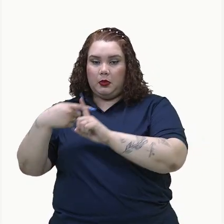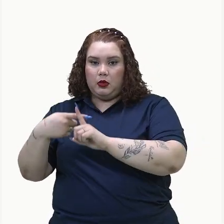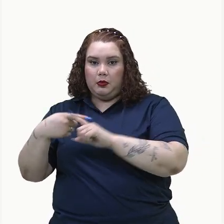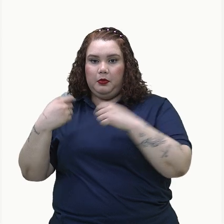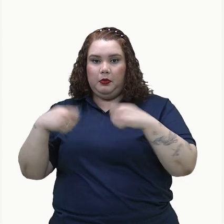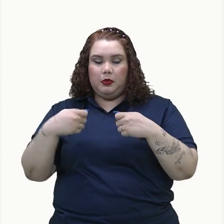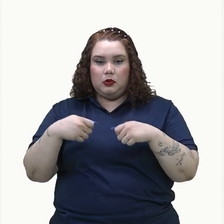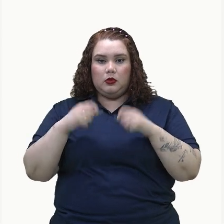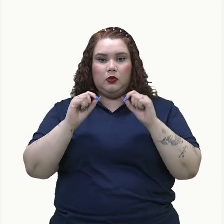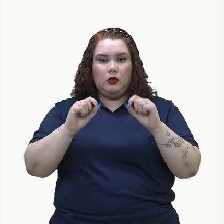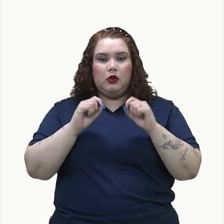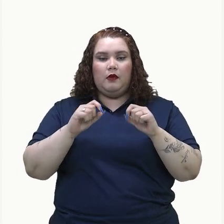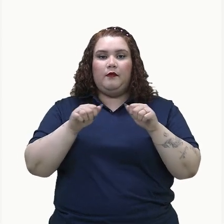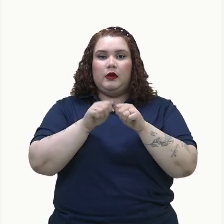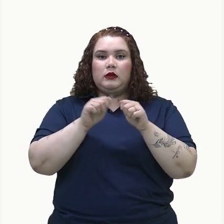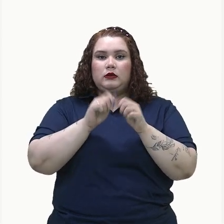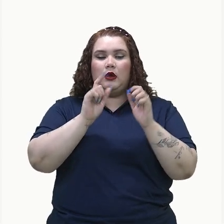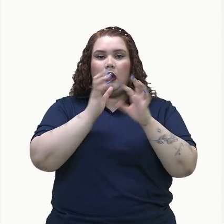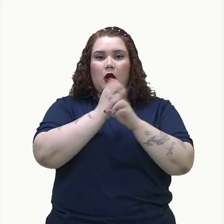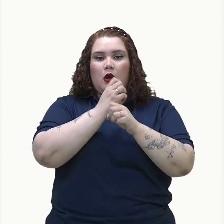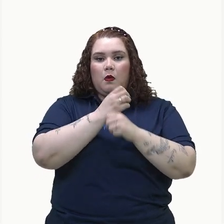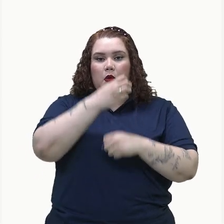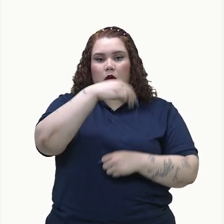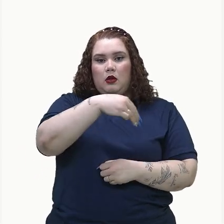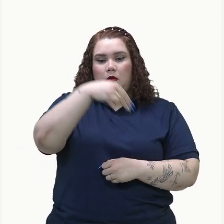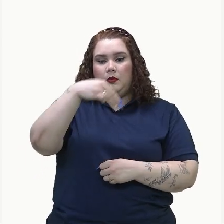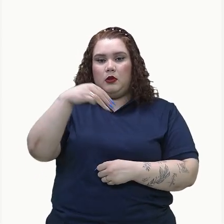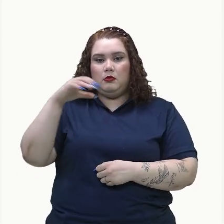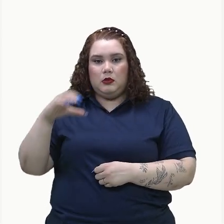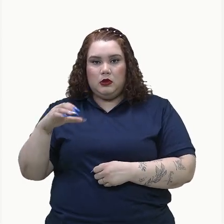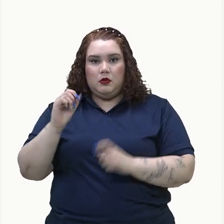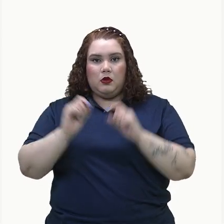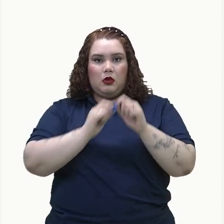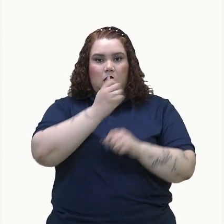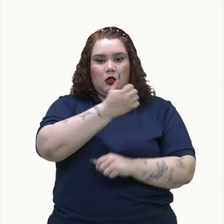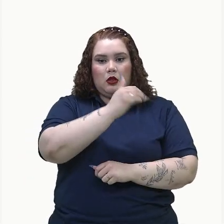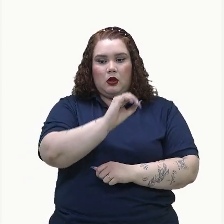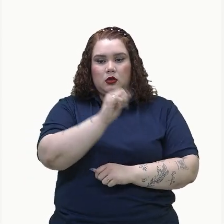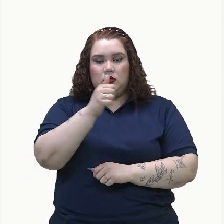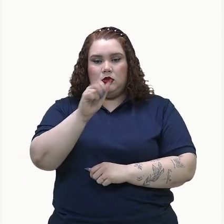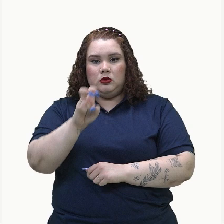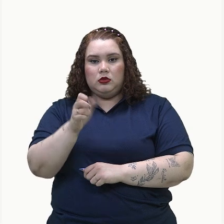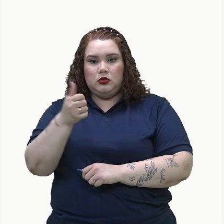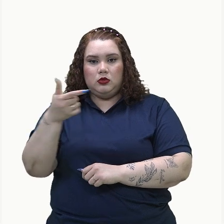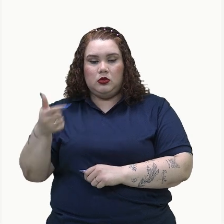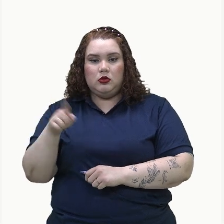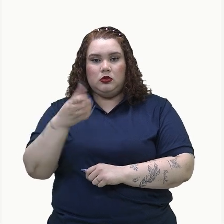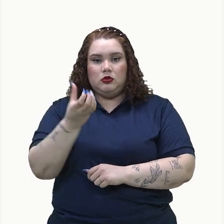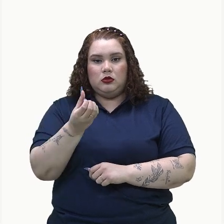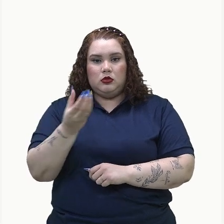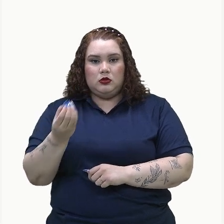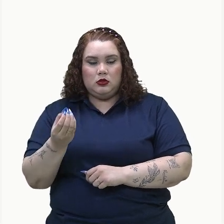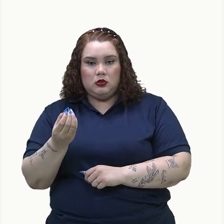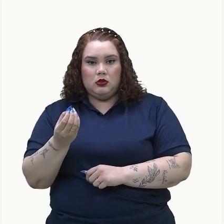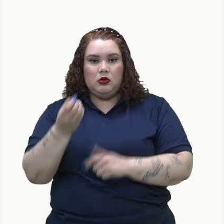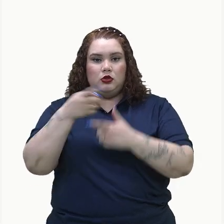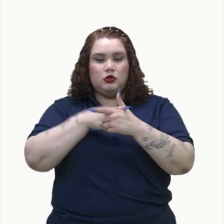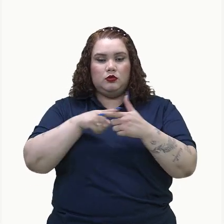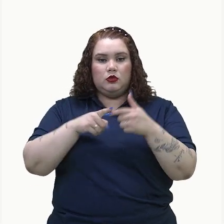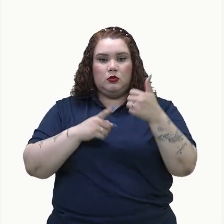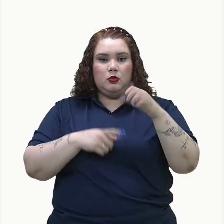o mínimo múltiplo comum entre 10, 15 e 12, é 60. 60 dividido por 10 é